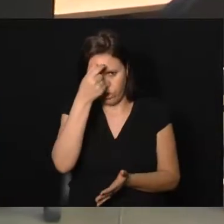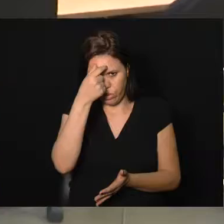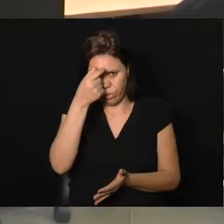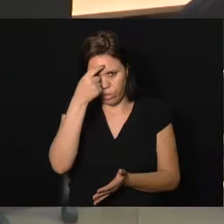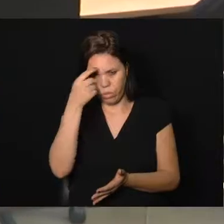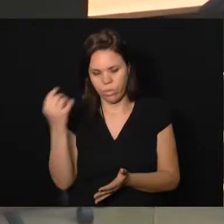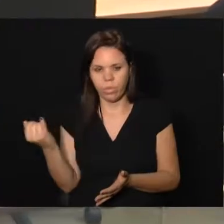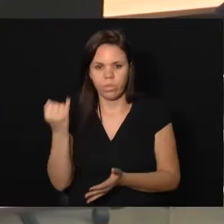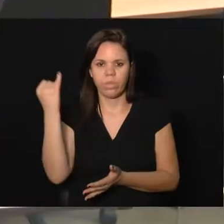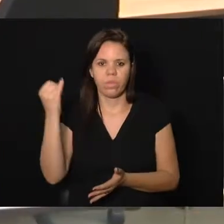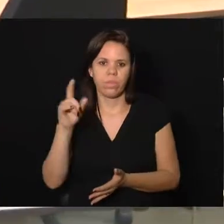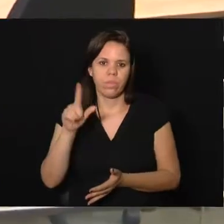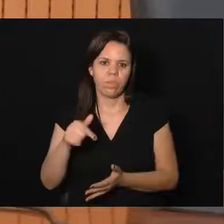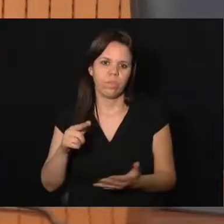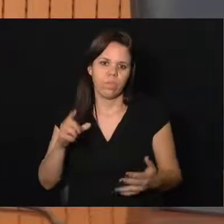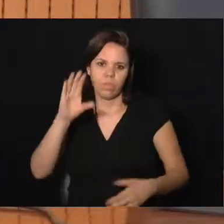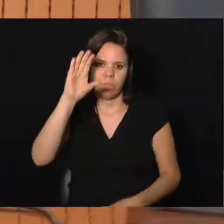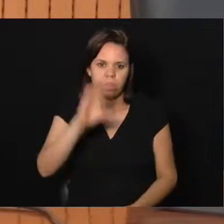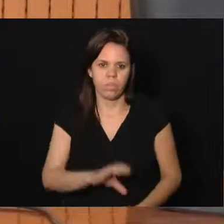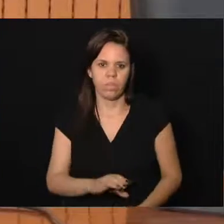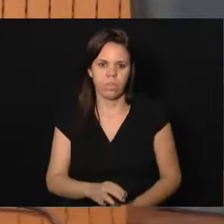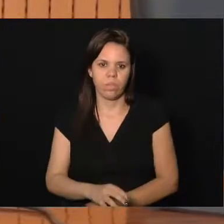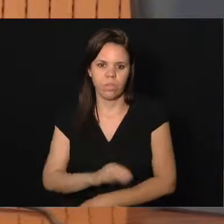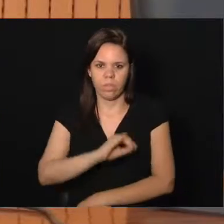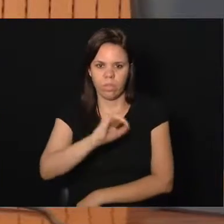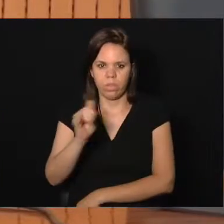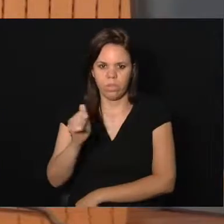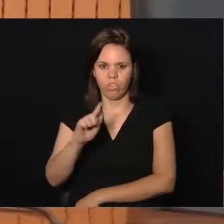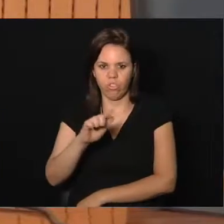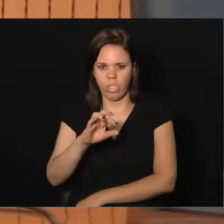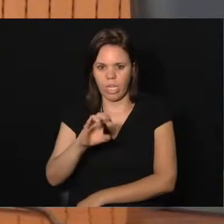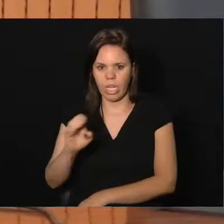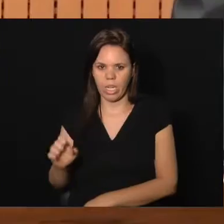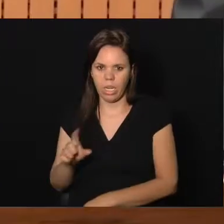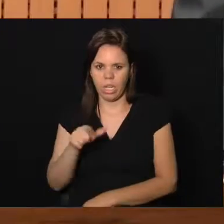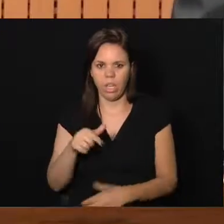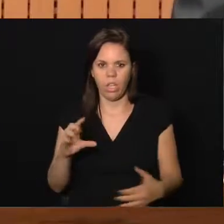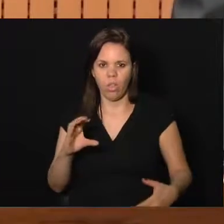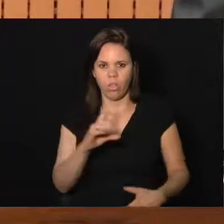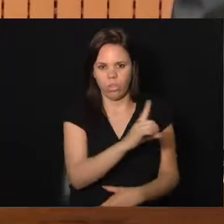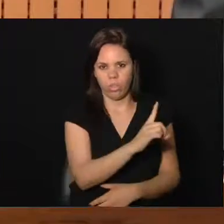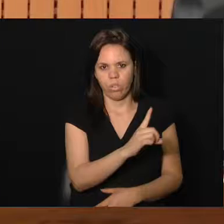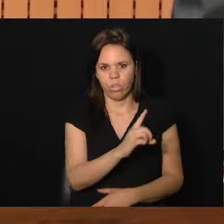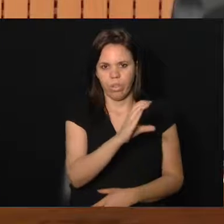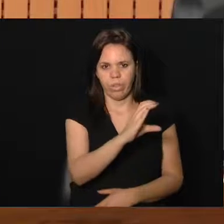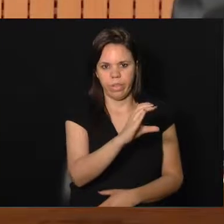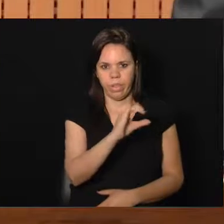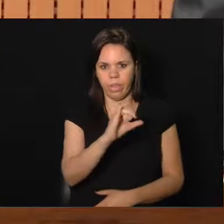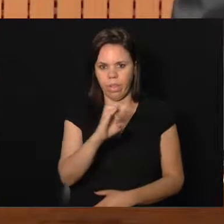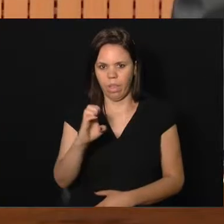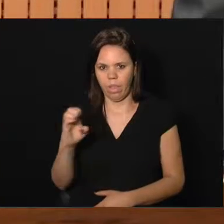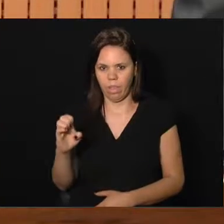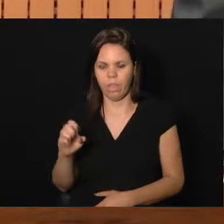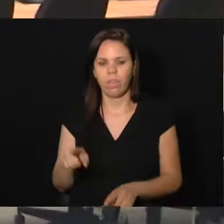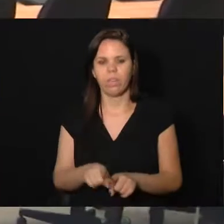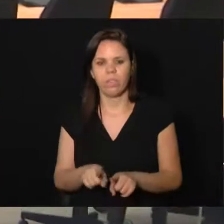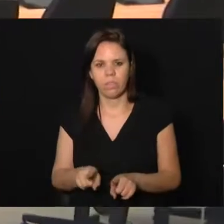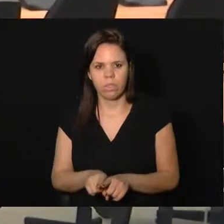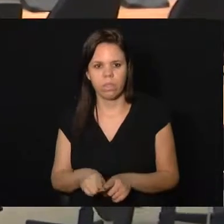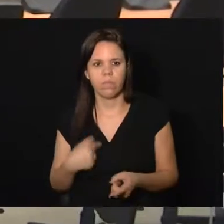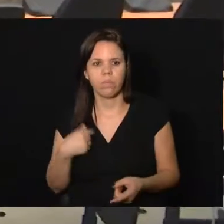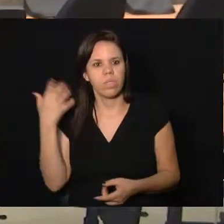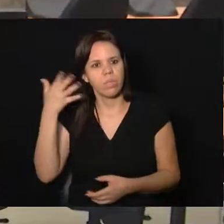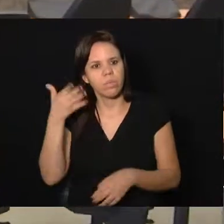da importância do que é ser cidadão. Jaqueline Abreu, do CIEE, e a coordenadora da Elecamp, Nelly Monteiro, participaram da palestra. É